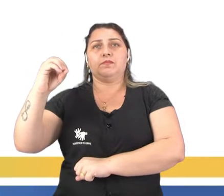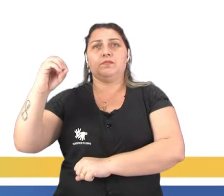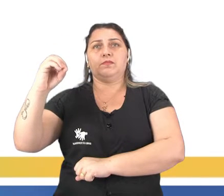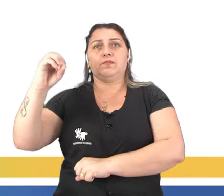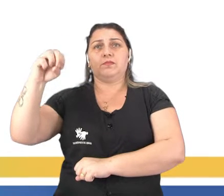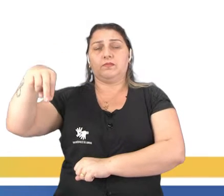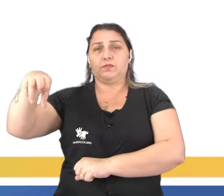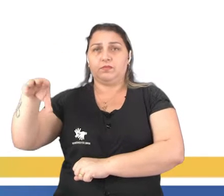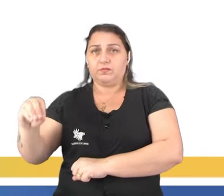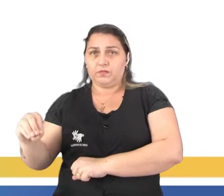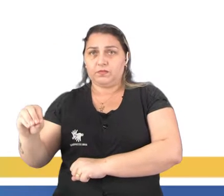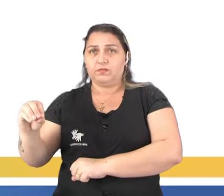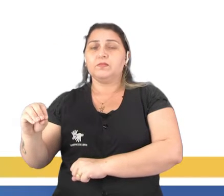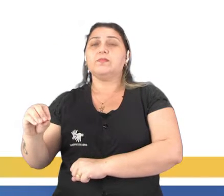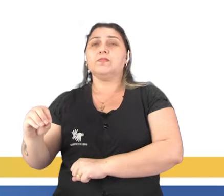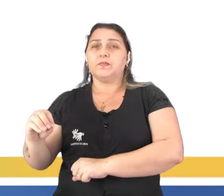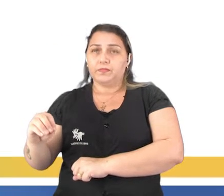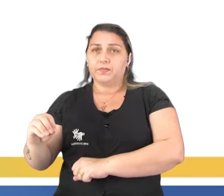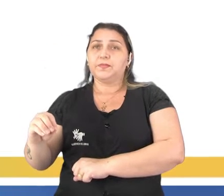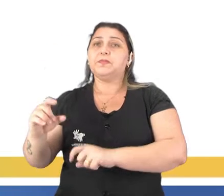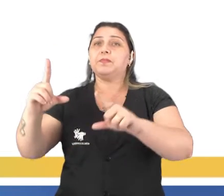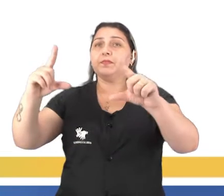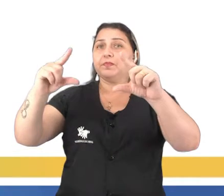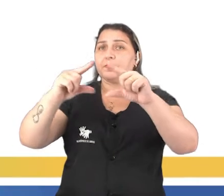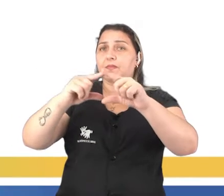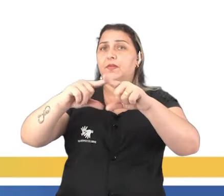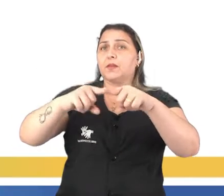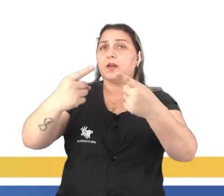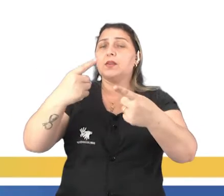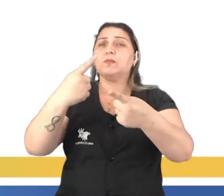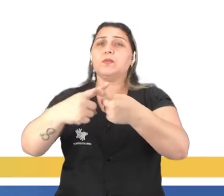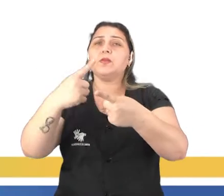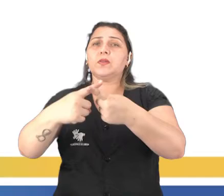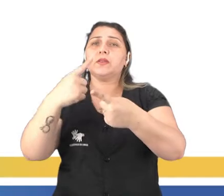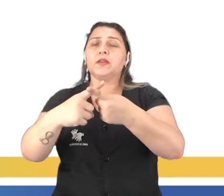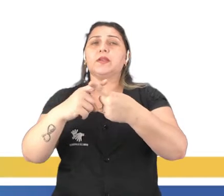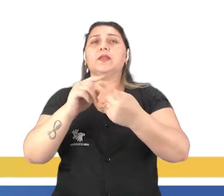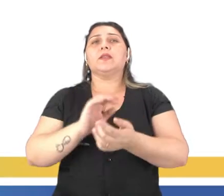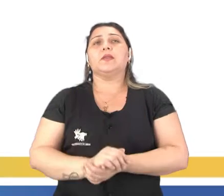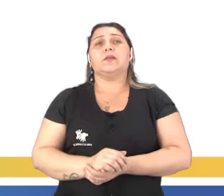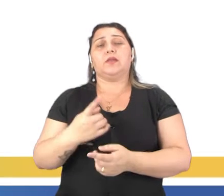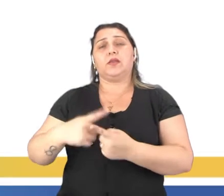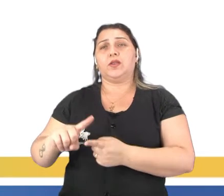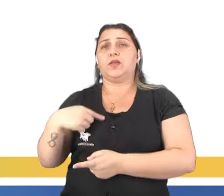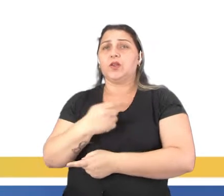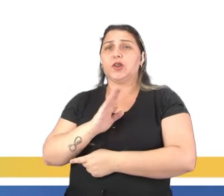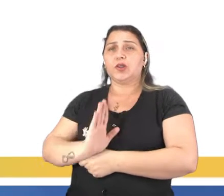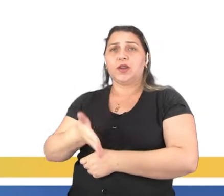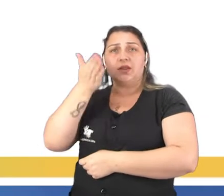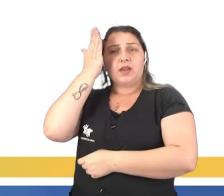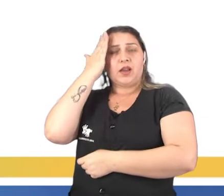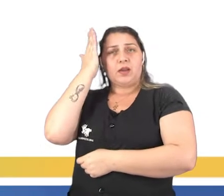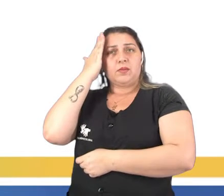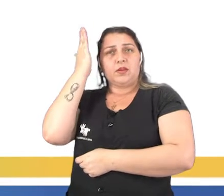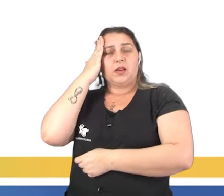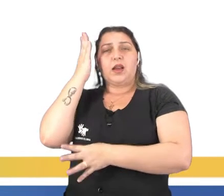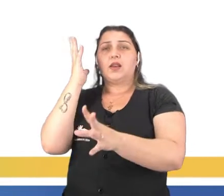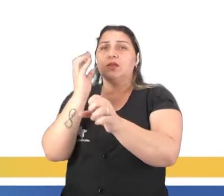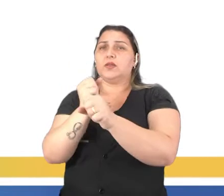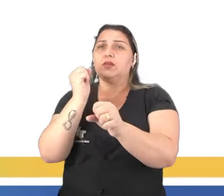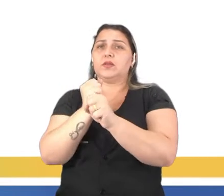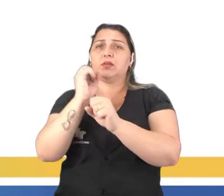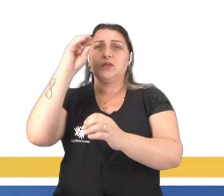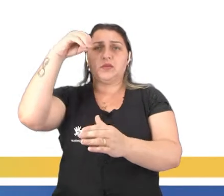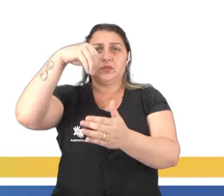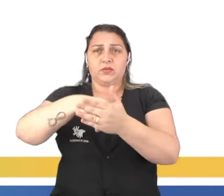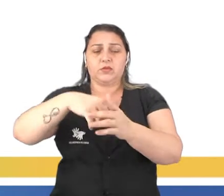vamos separar aí esse octógono em triângulos. Mas por que em triângulos, né? Porque nós já sabemos quanto vale a soma dos ângulos internos